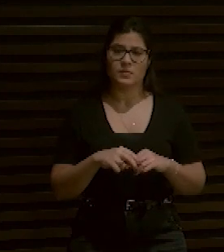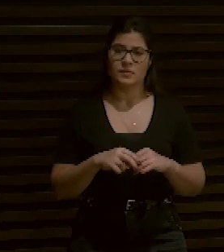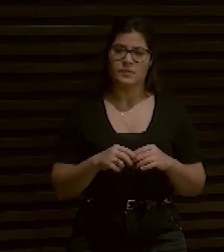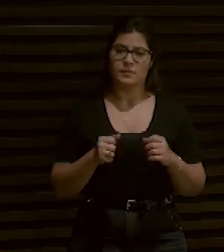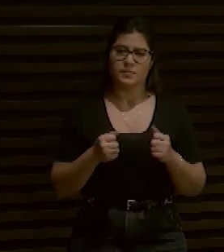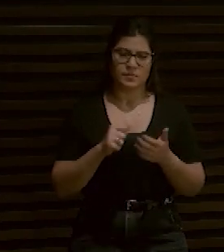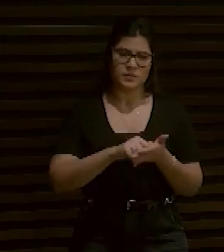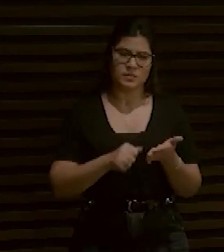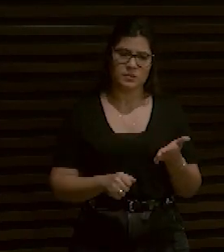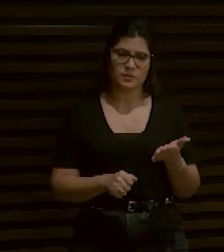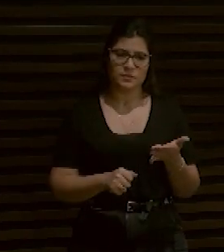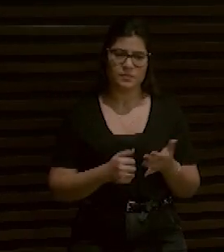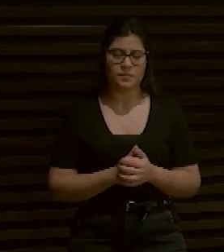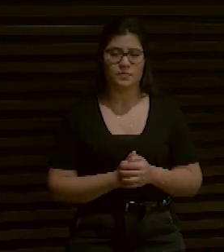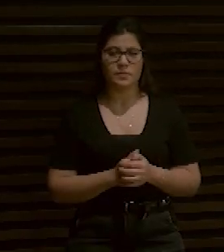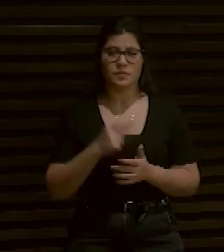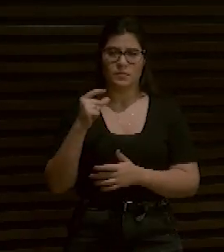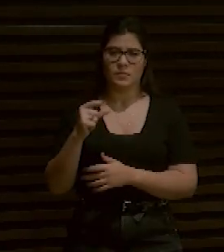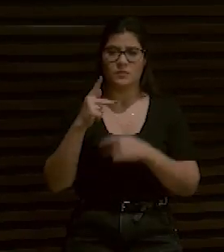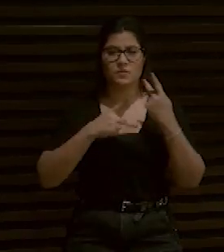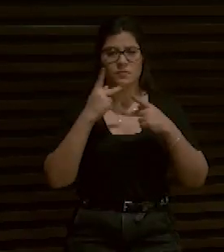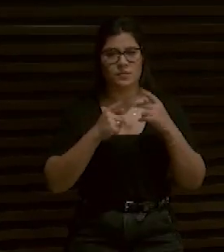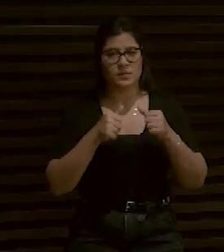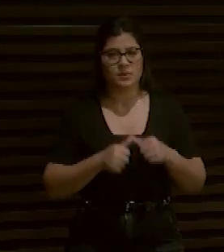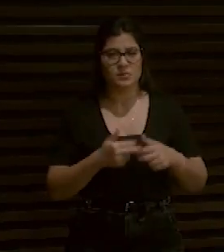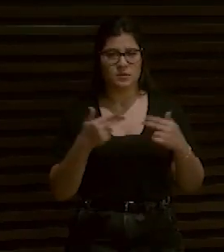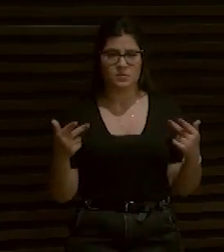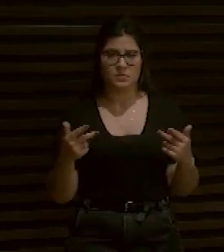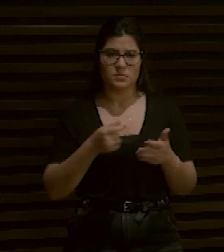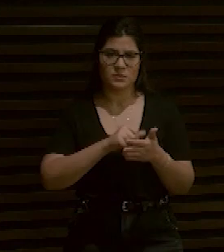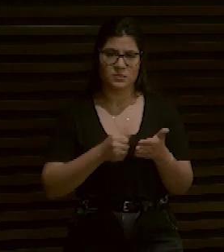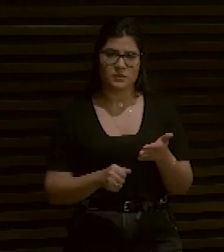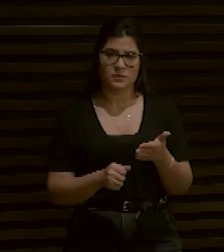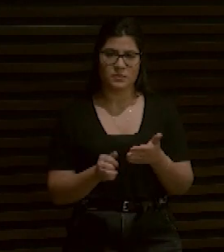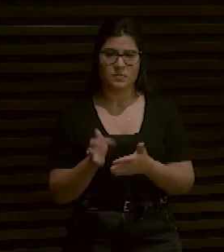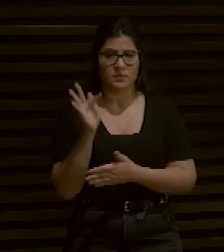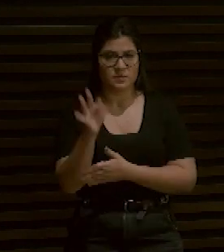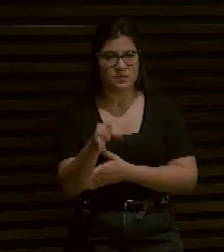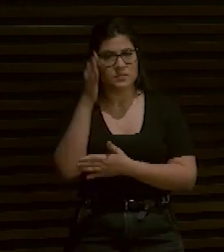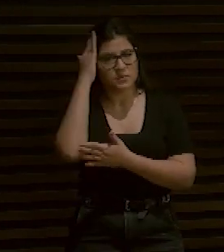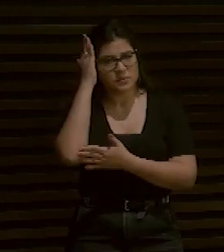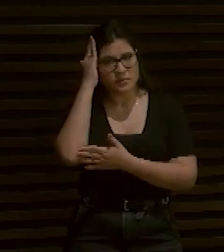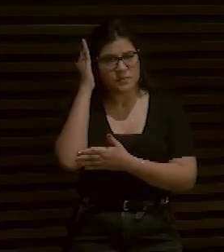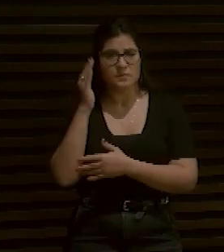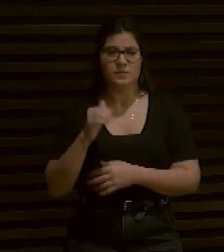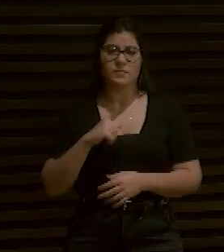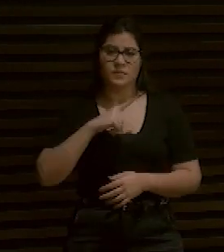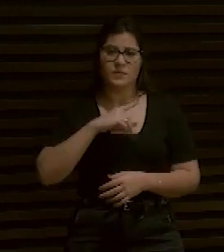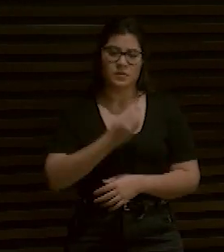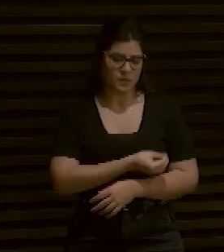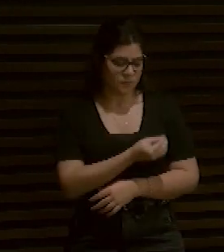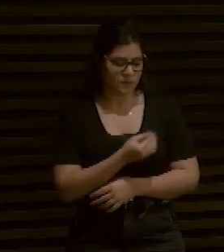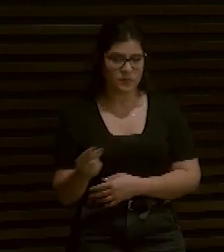essa escrita. E a palavra diz assim: estas coisas vos escrevi, a fim de saberdes que tendes a vida